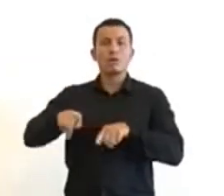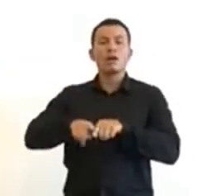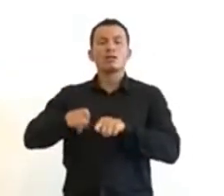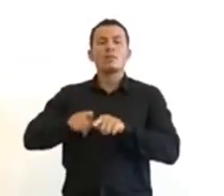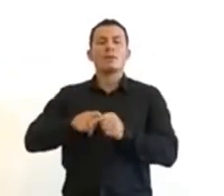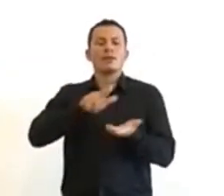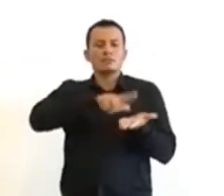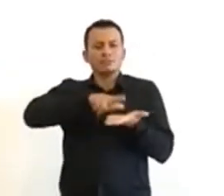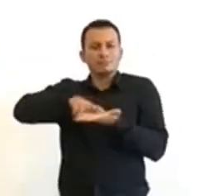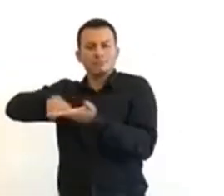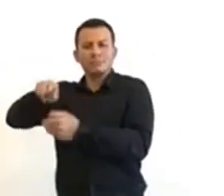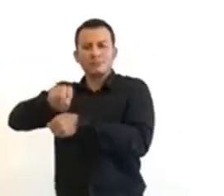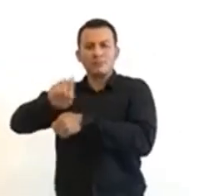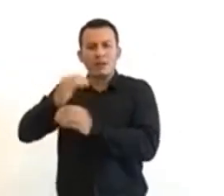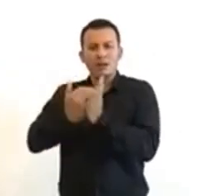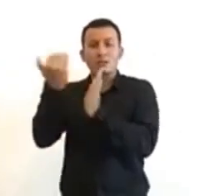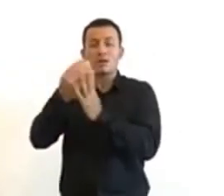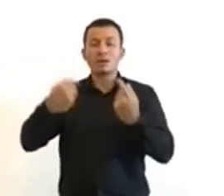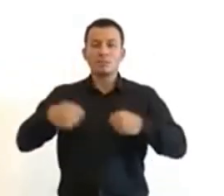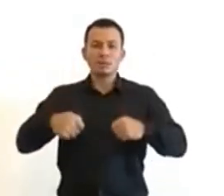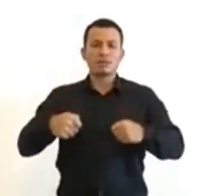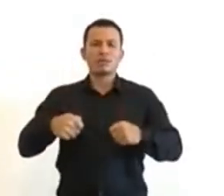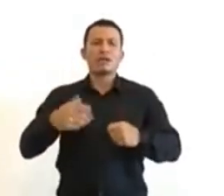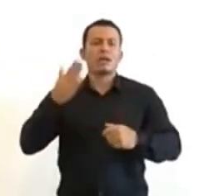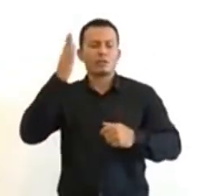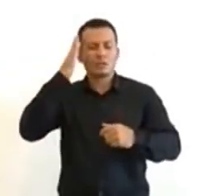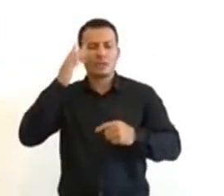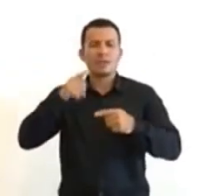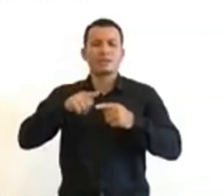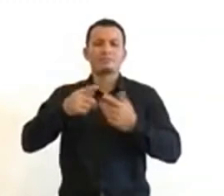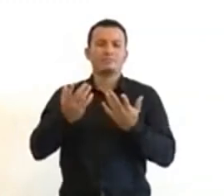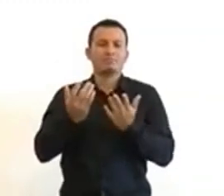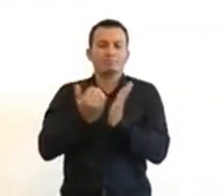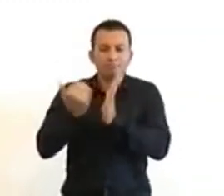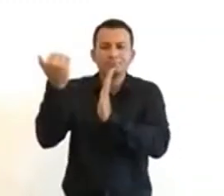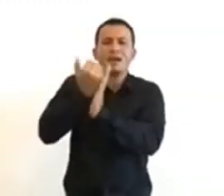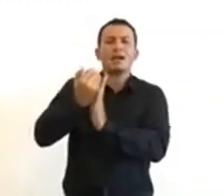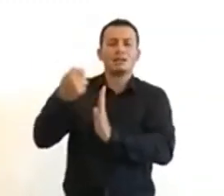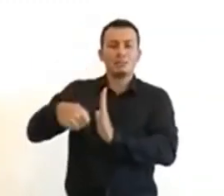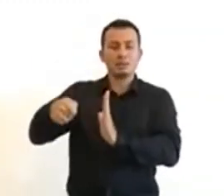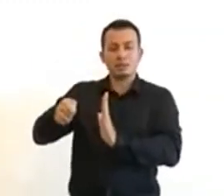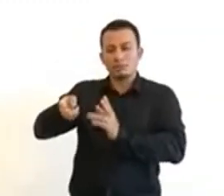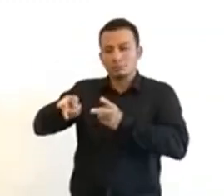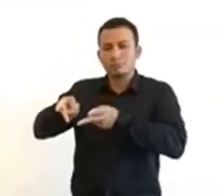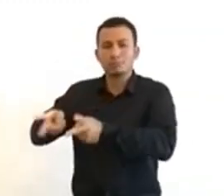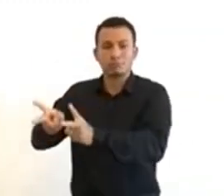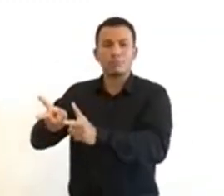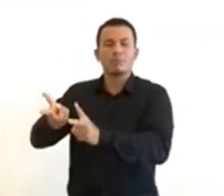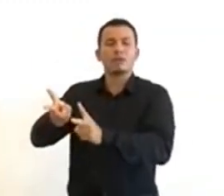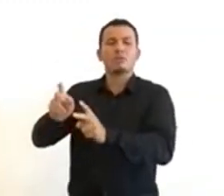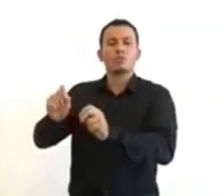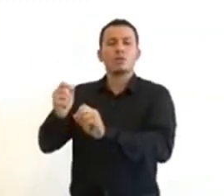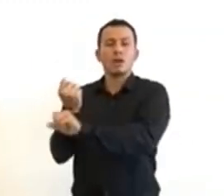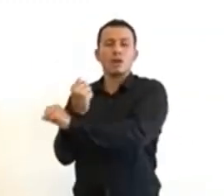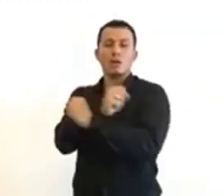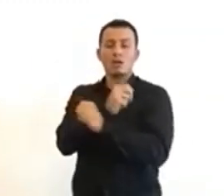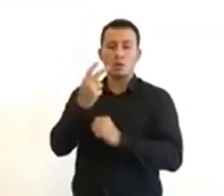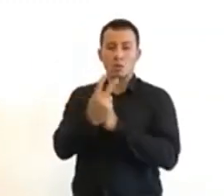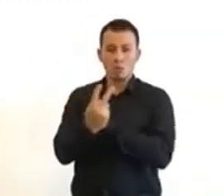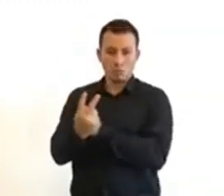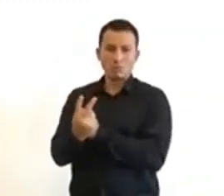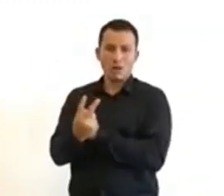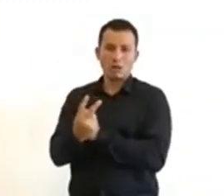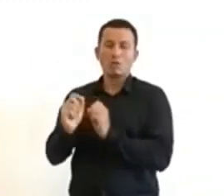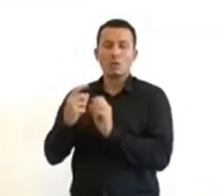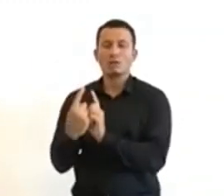de leitos, ainda assim será insuficiente se nós não continuarmos adotando as medidas de proteção individual,